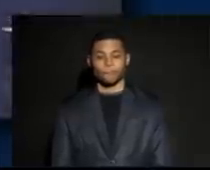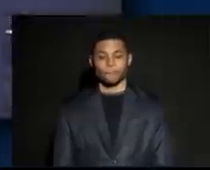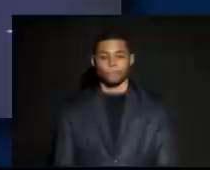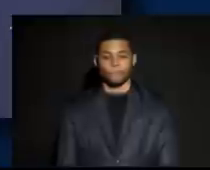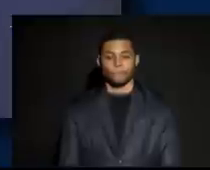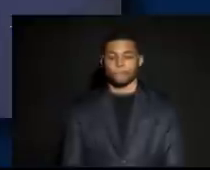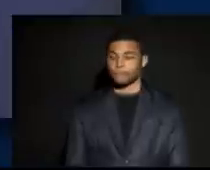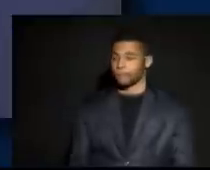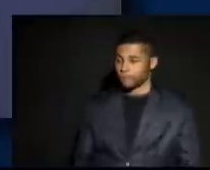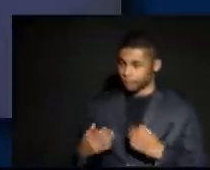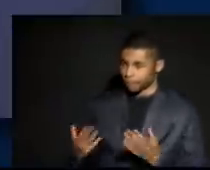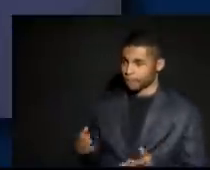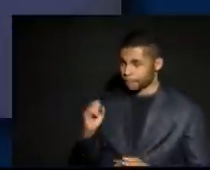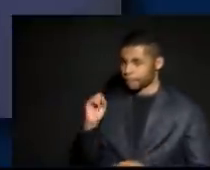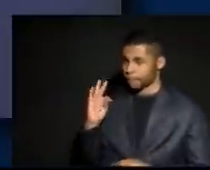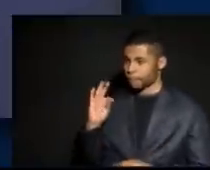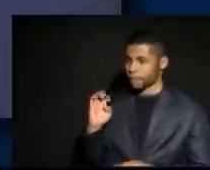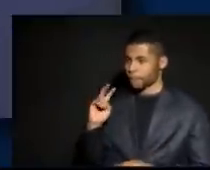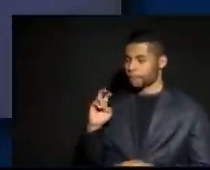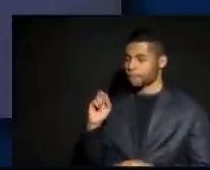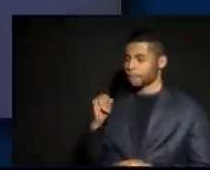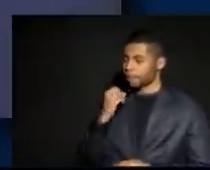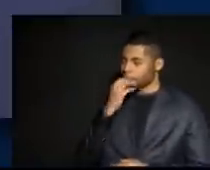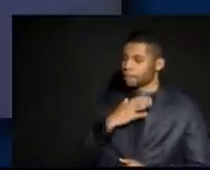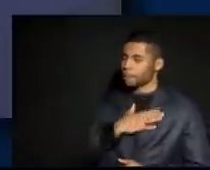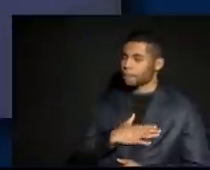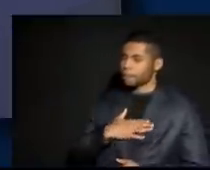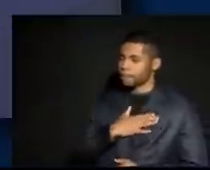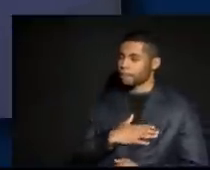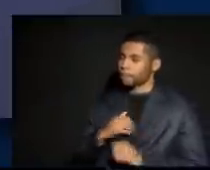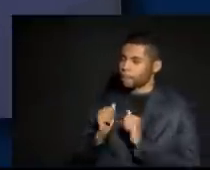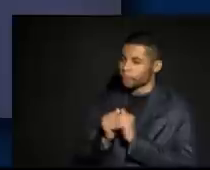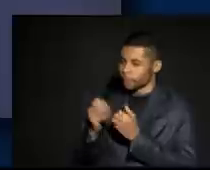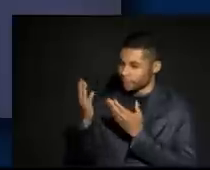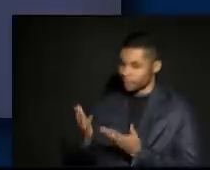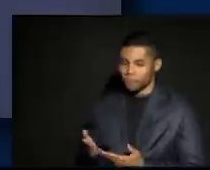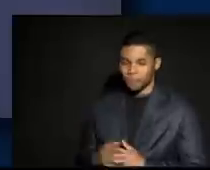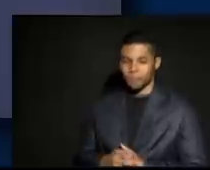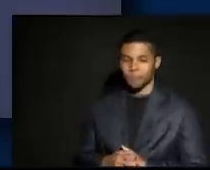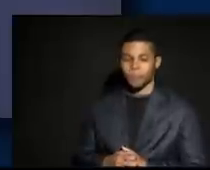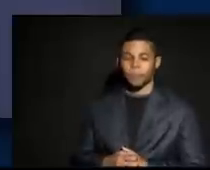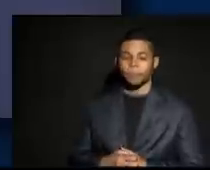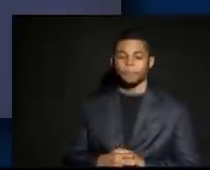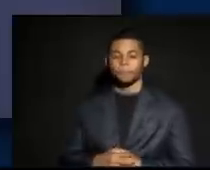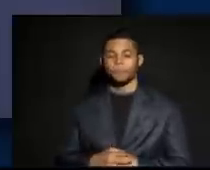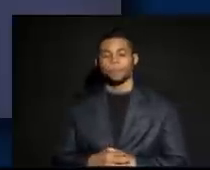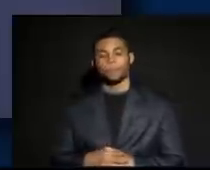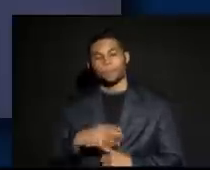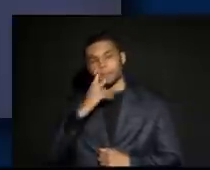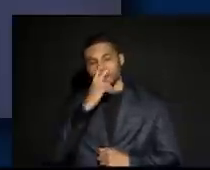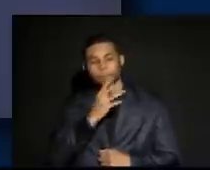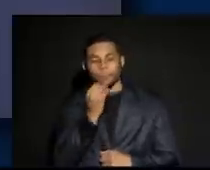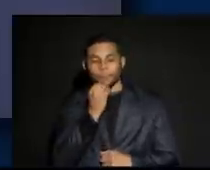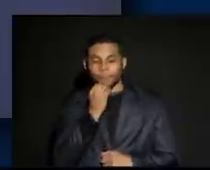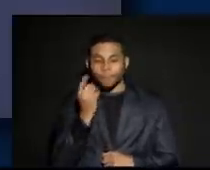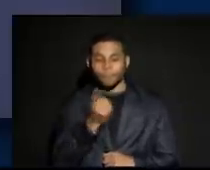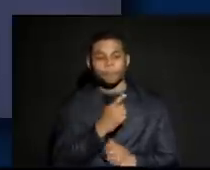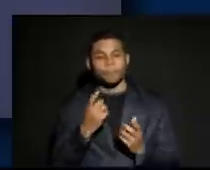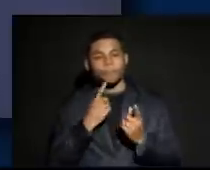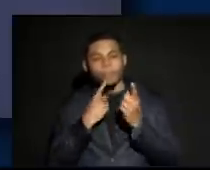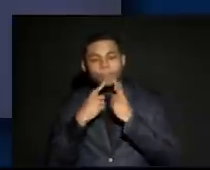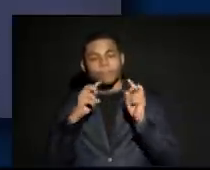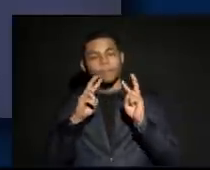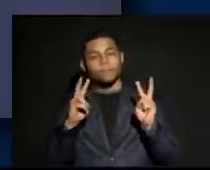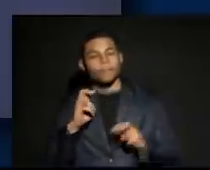a mostra é um grande prazer tá dividindo espanhol aqui com você e aqui alguém a gente vai querer